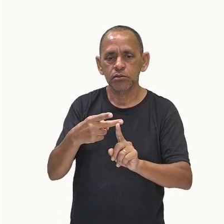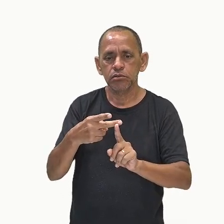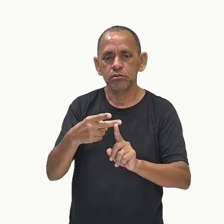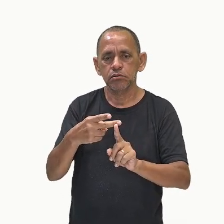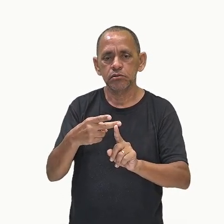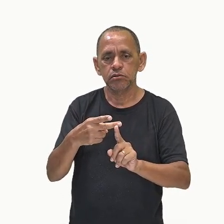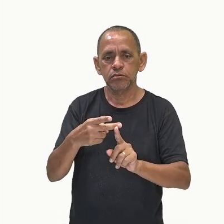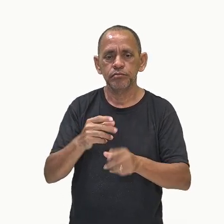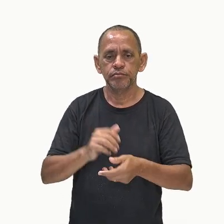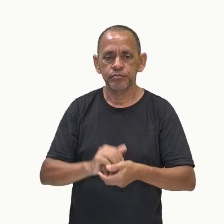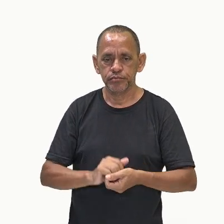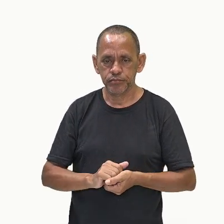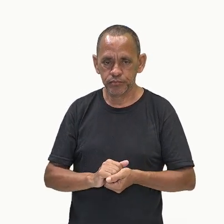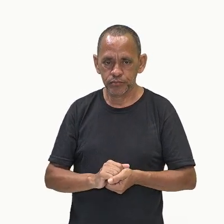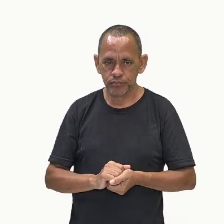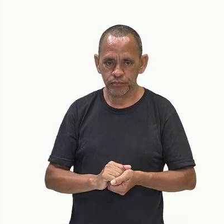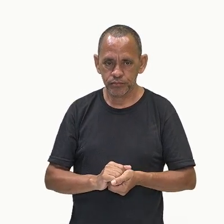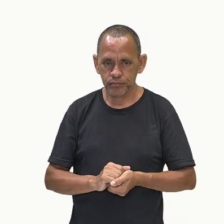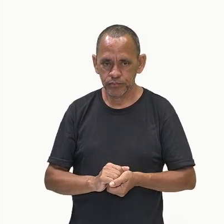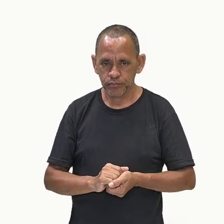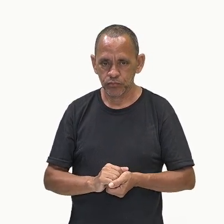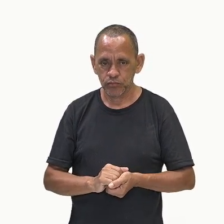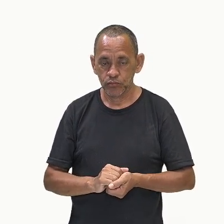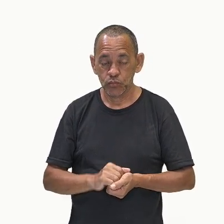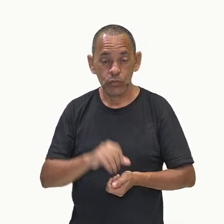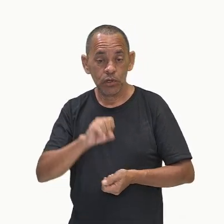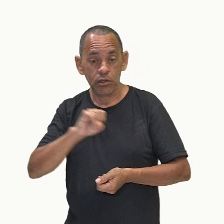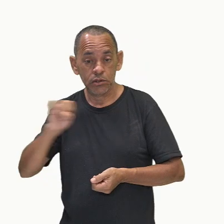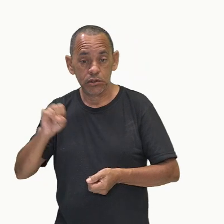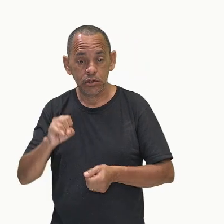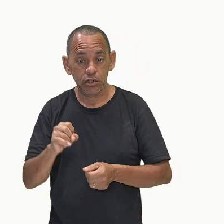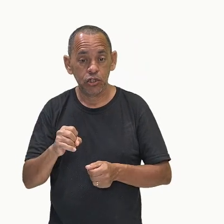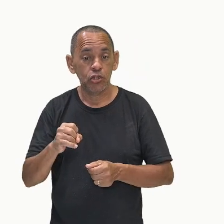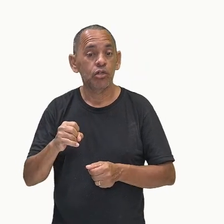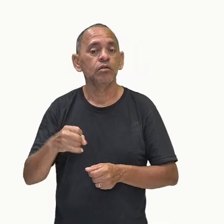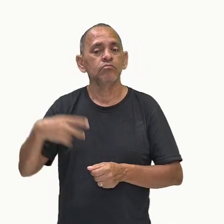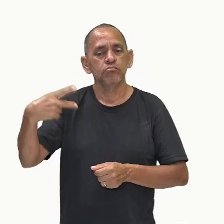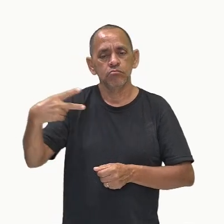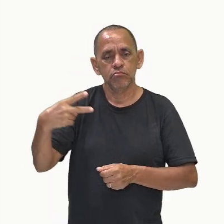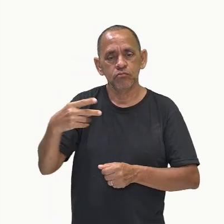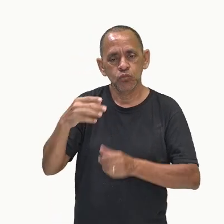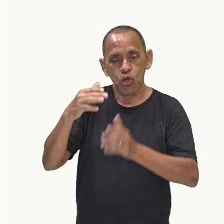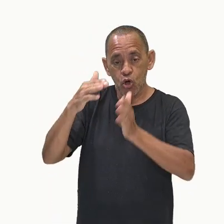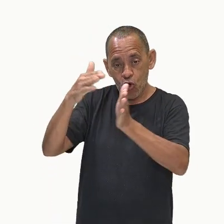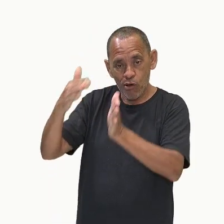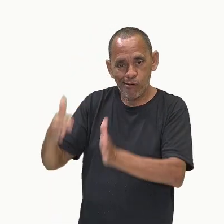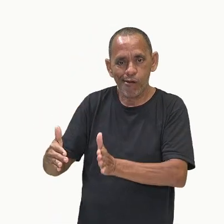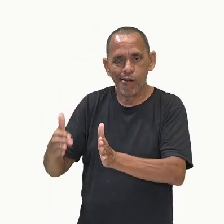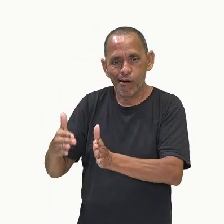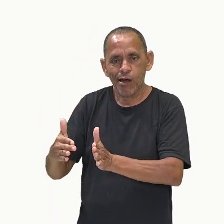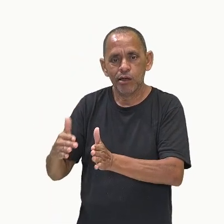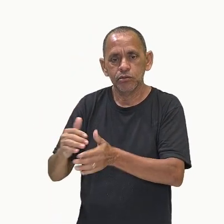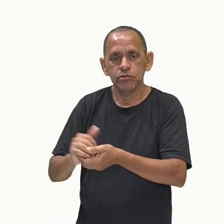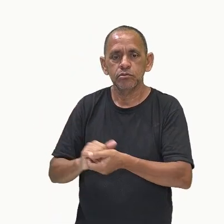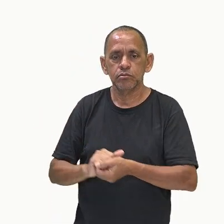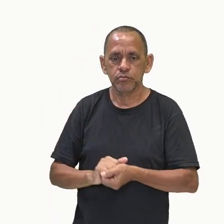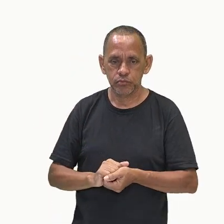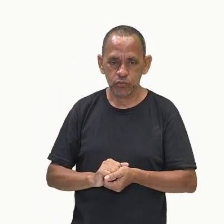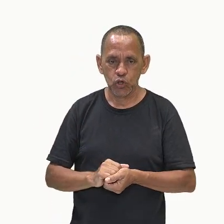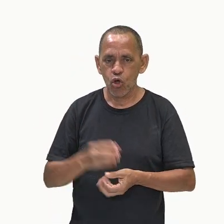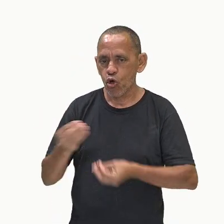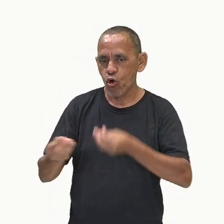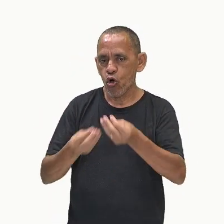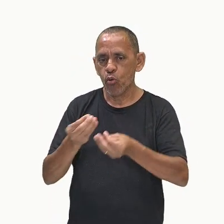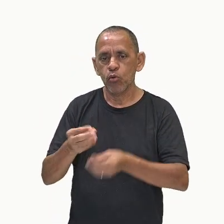Acutângulo. Se o maior lado ao quadrado for igual à soma dos outros dois lados ao quadrado, ele é classificado